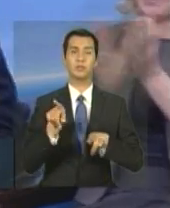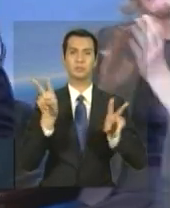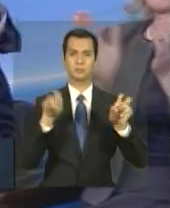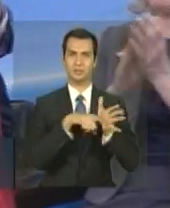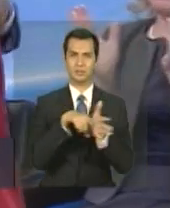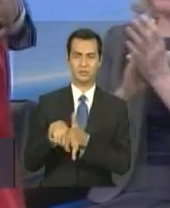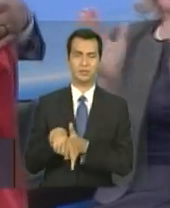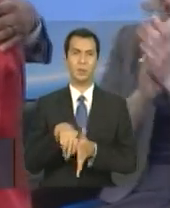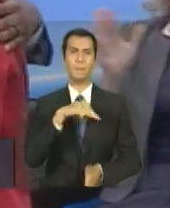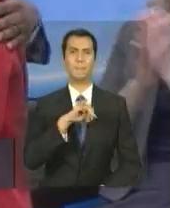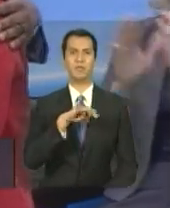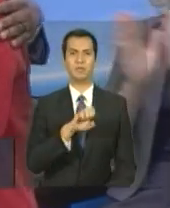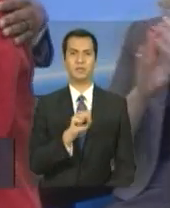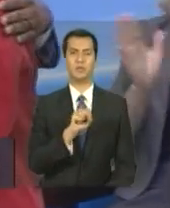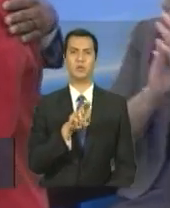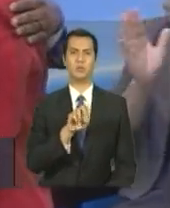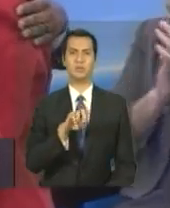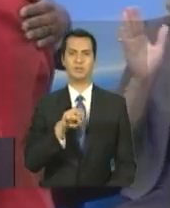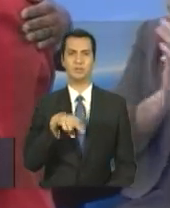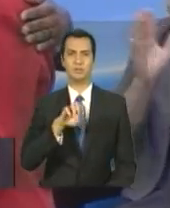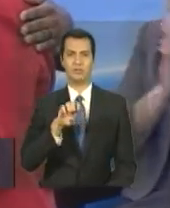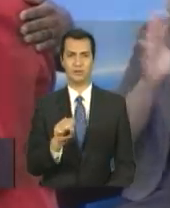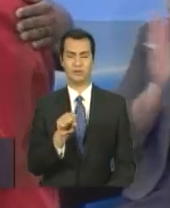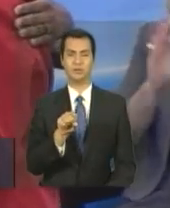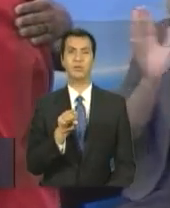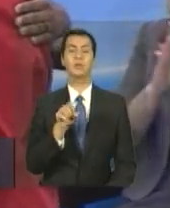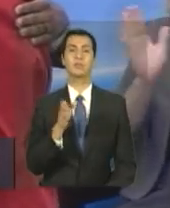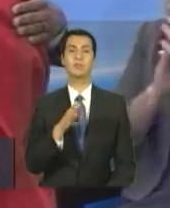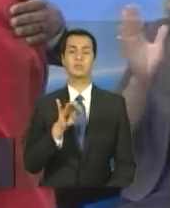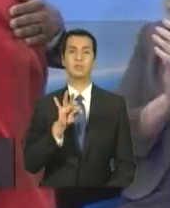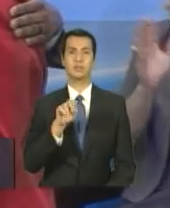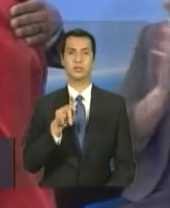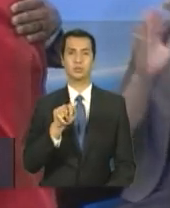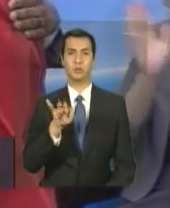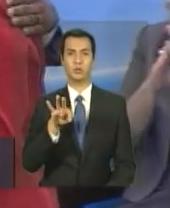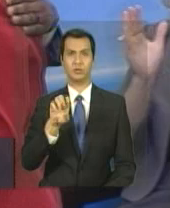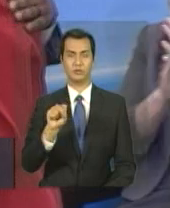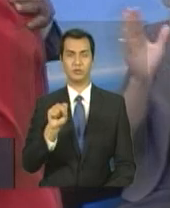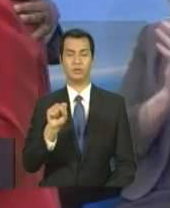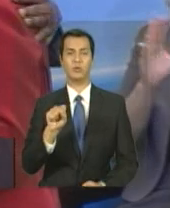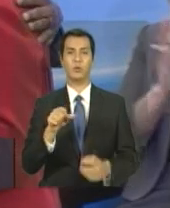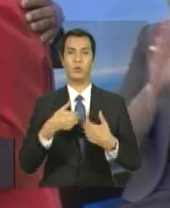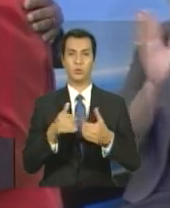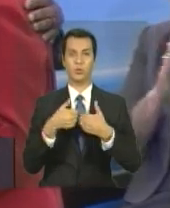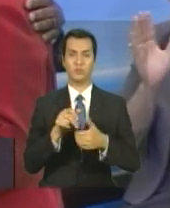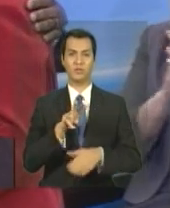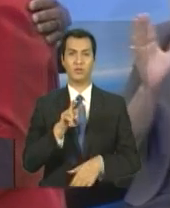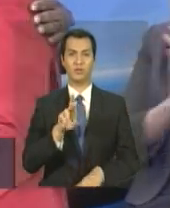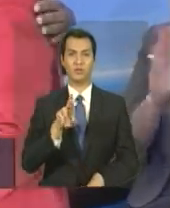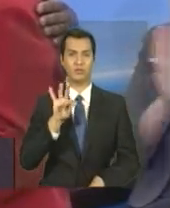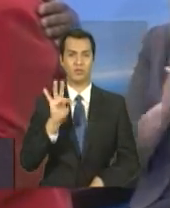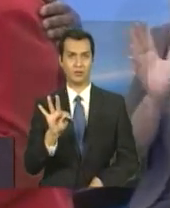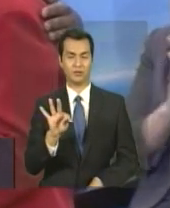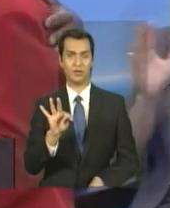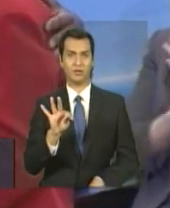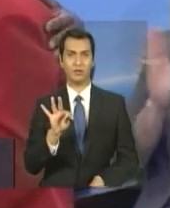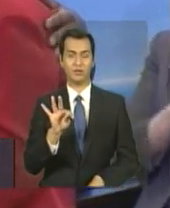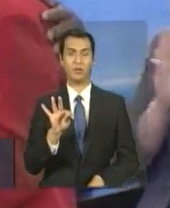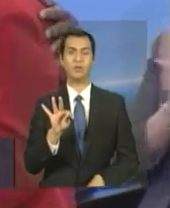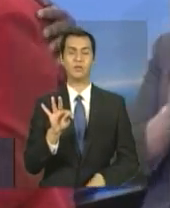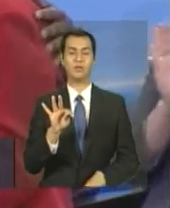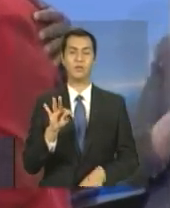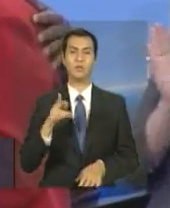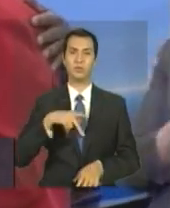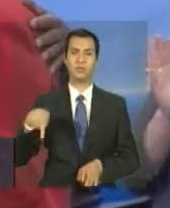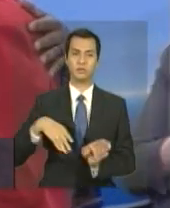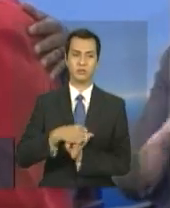Solares Fotovoltaicas em Sistemas de Transporte Rápido por Ônibus, BRT, Bus Rapid Transit, realizado